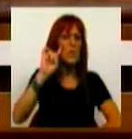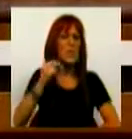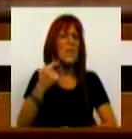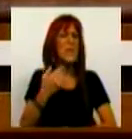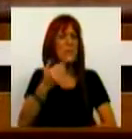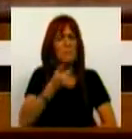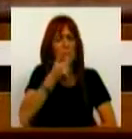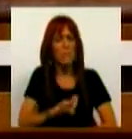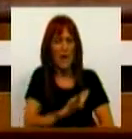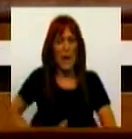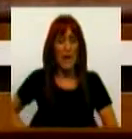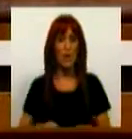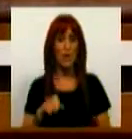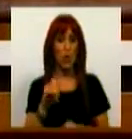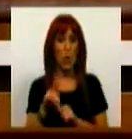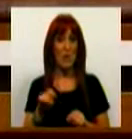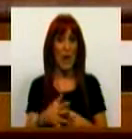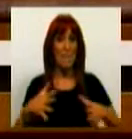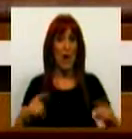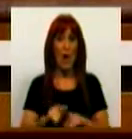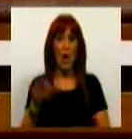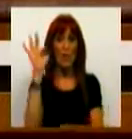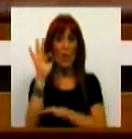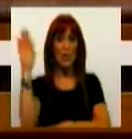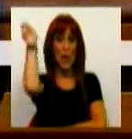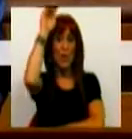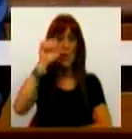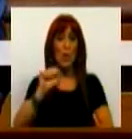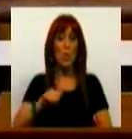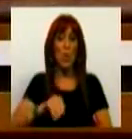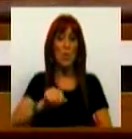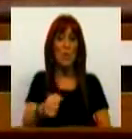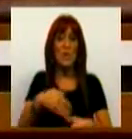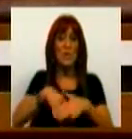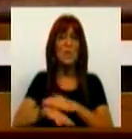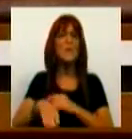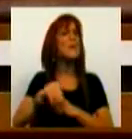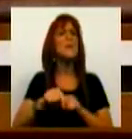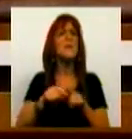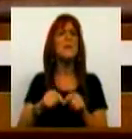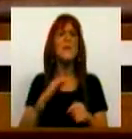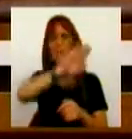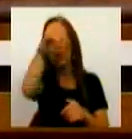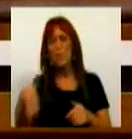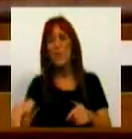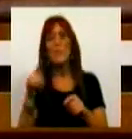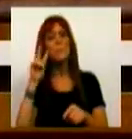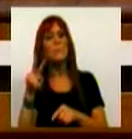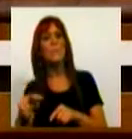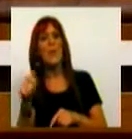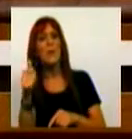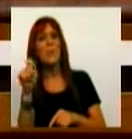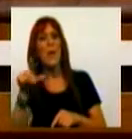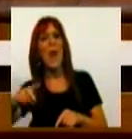antigos. Gonçalo é a maior freguesia rural do Conselho da Guarda e situa-se numa encosta virada a